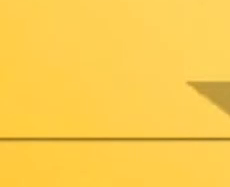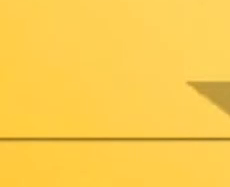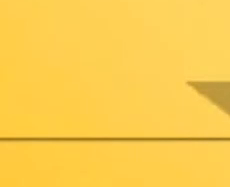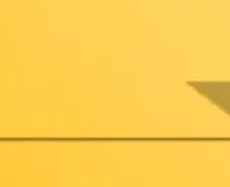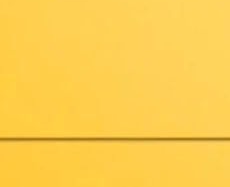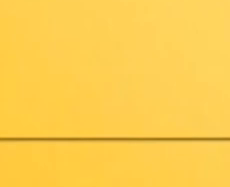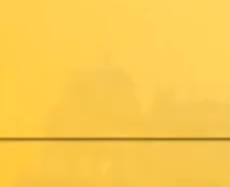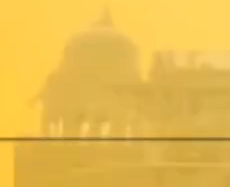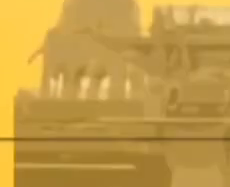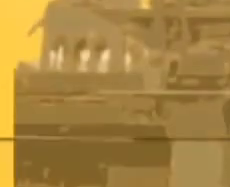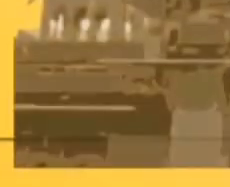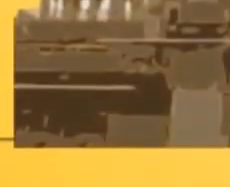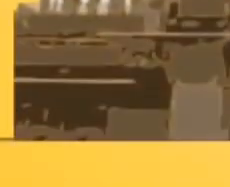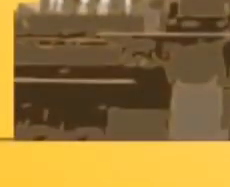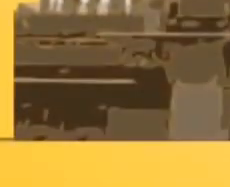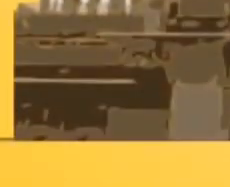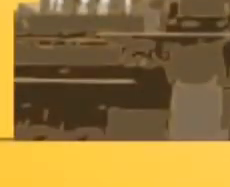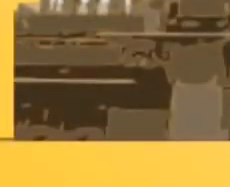motel,